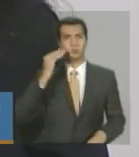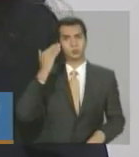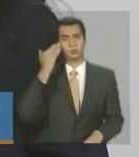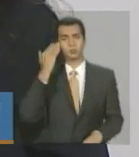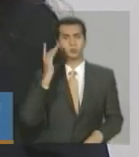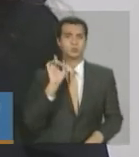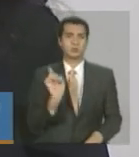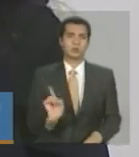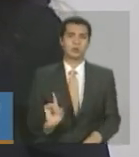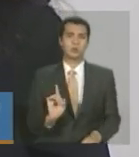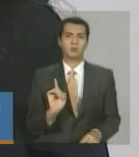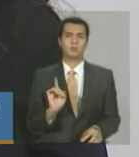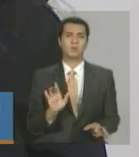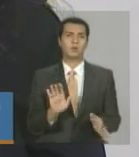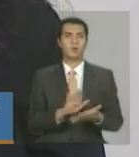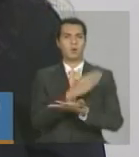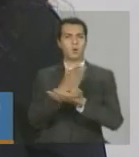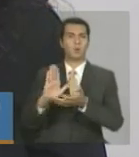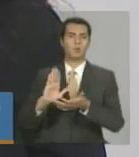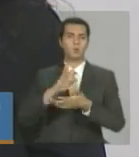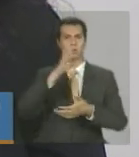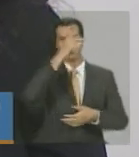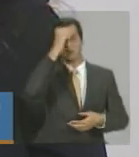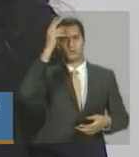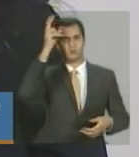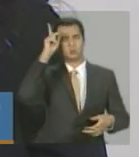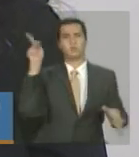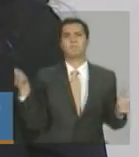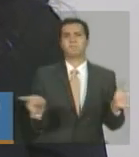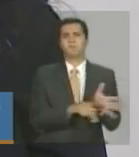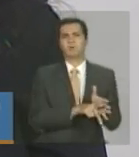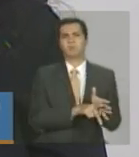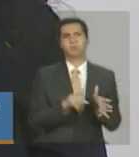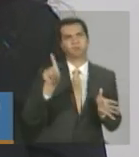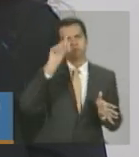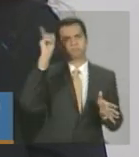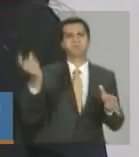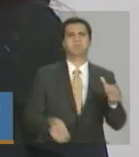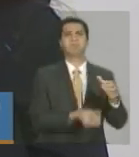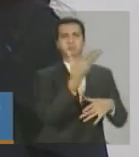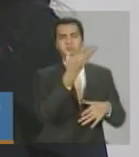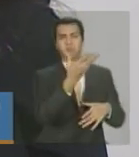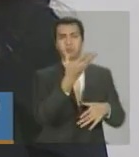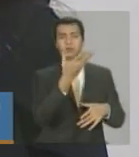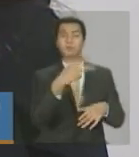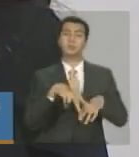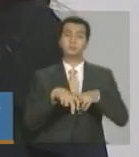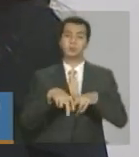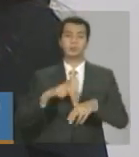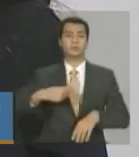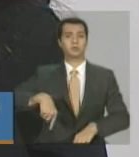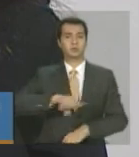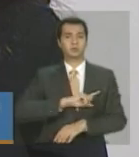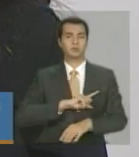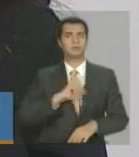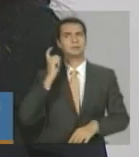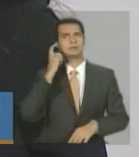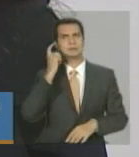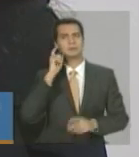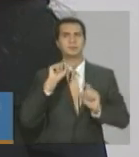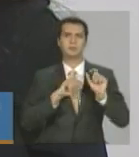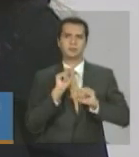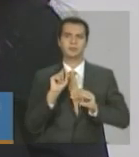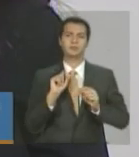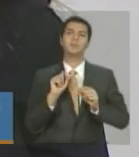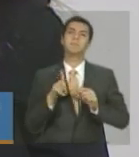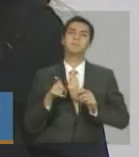conta própria implantando essas unidades. Por isso, optamos então de fazer um censo dos